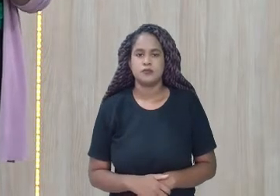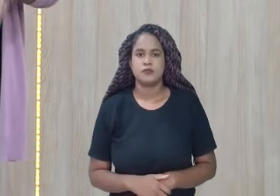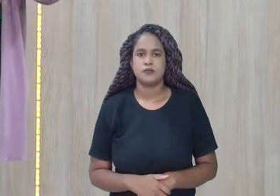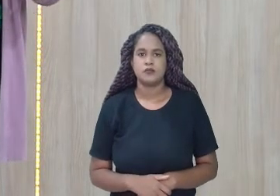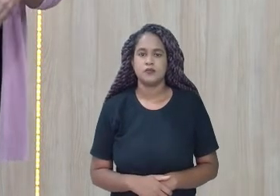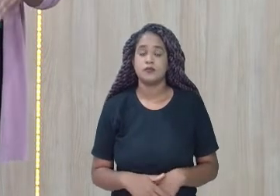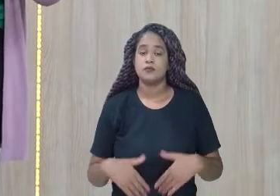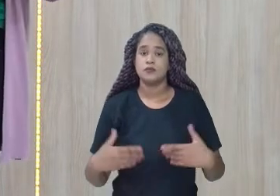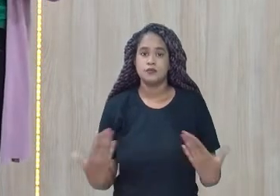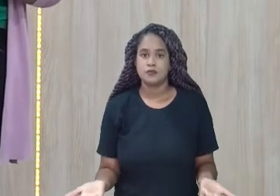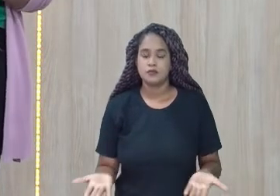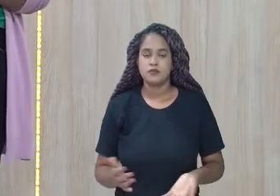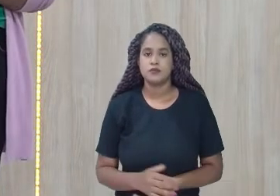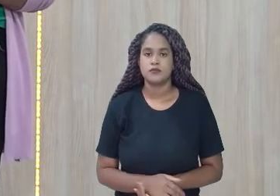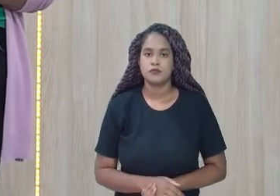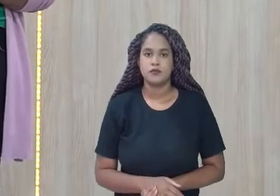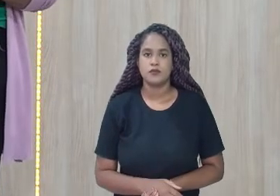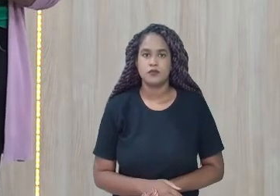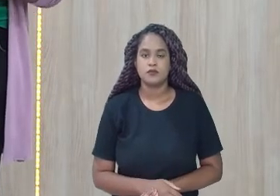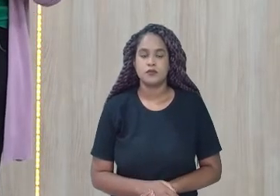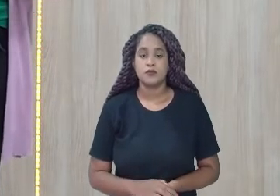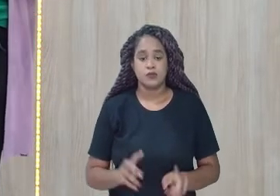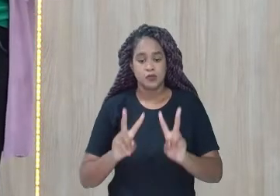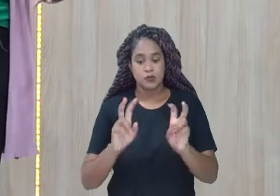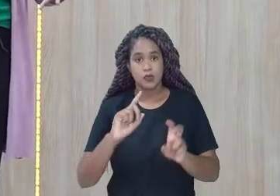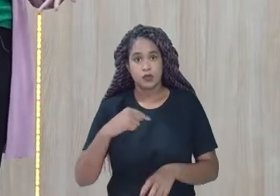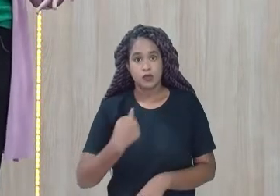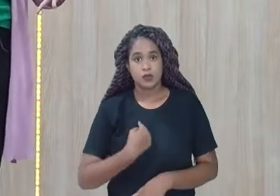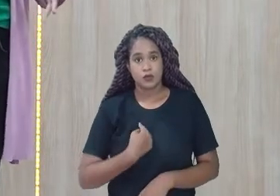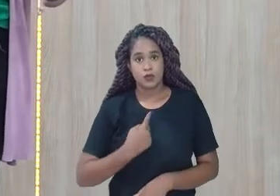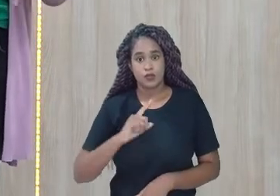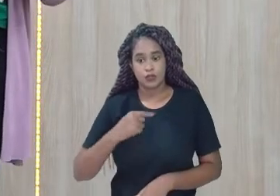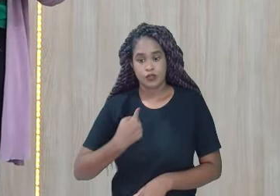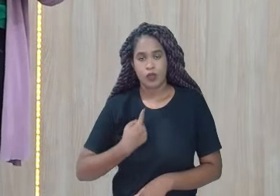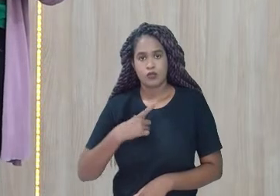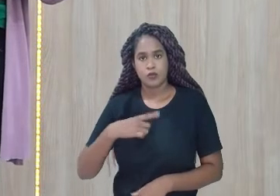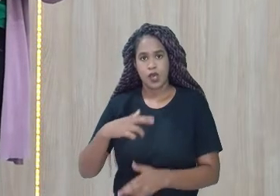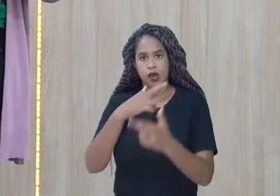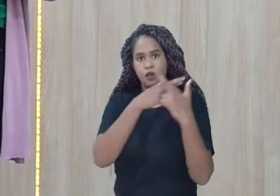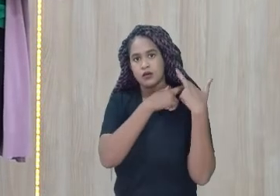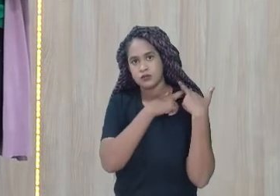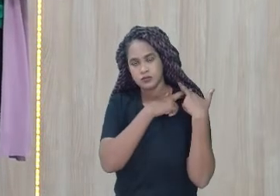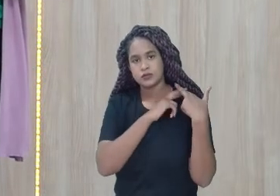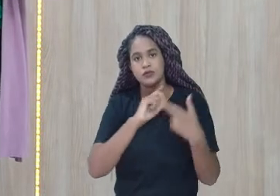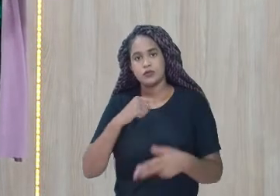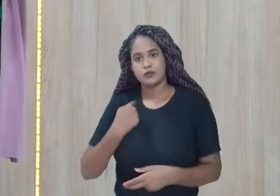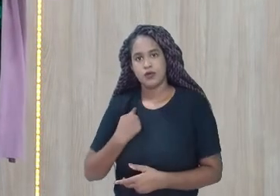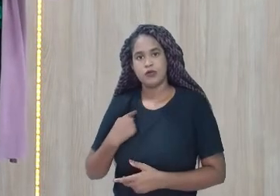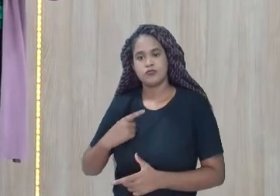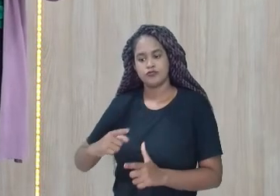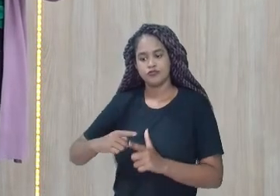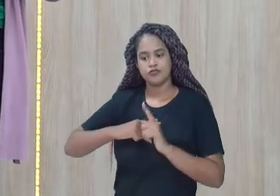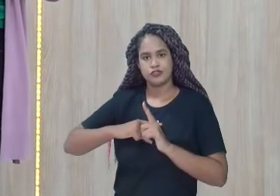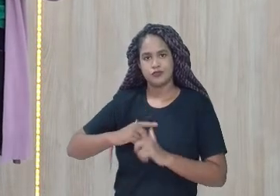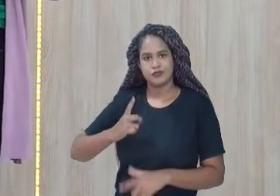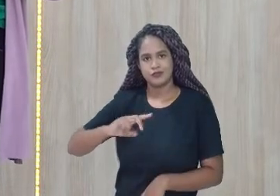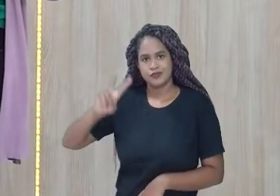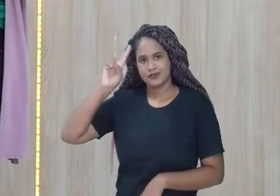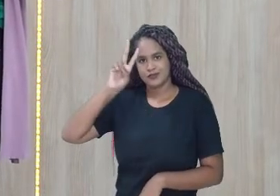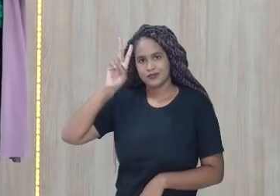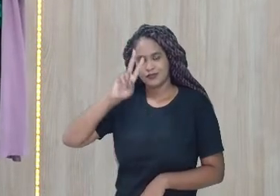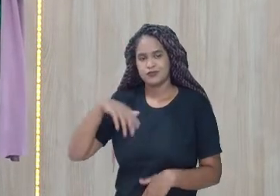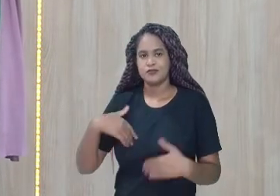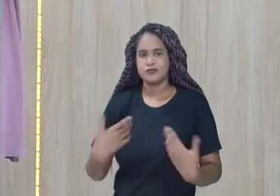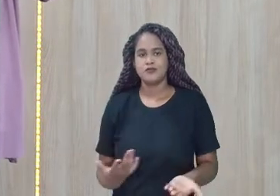então há, com relação a nós, uma dívida histórica. Então, a dívida histórica é, na verdade, uma